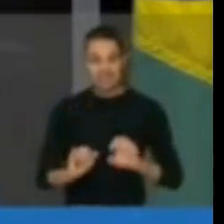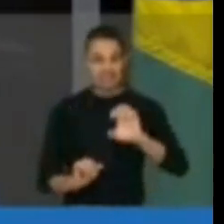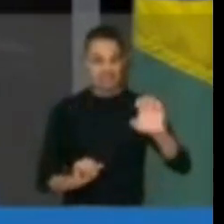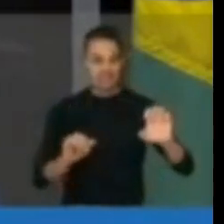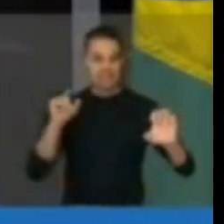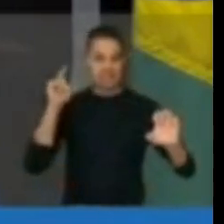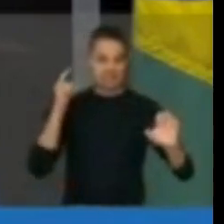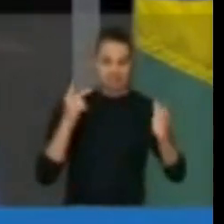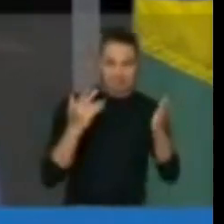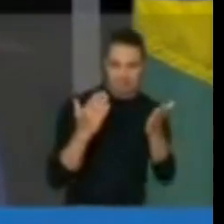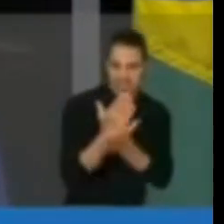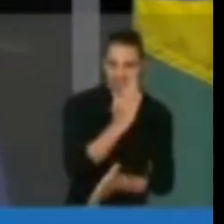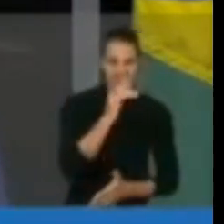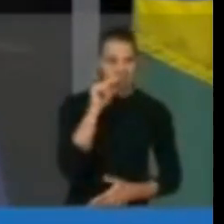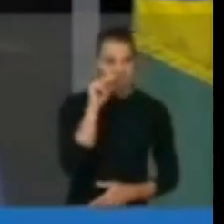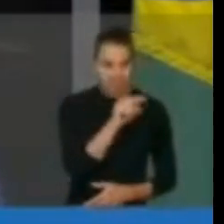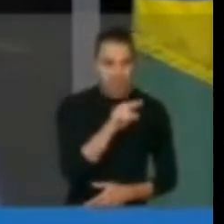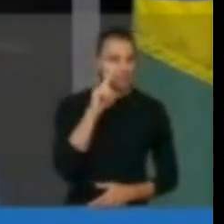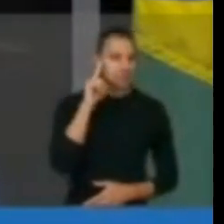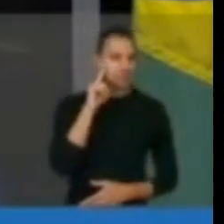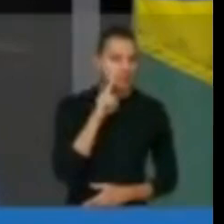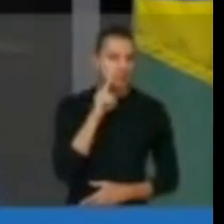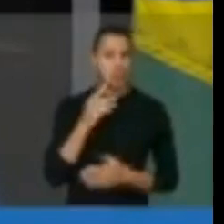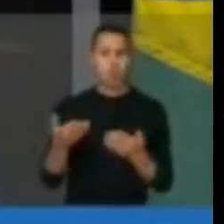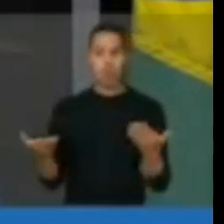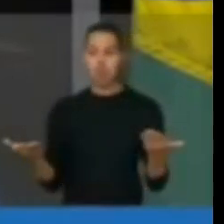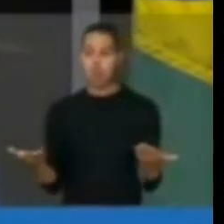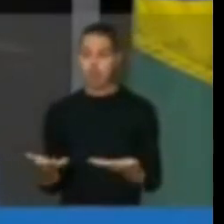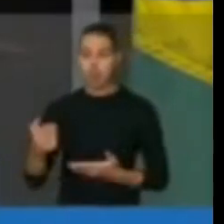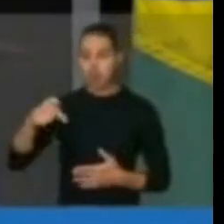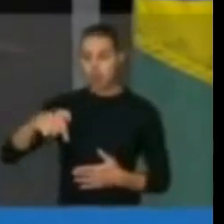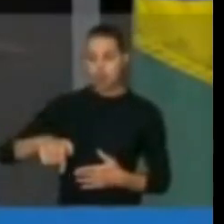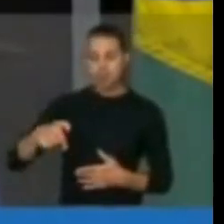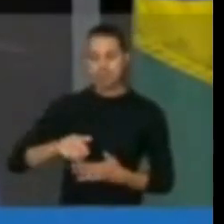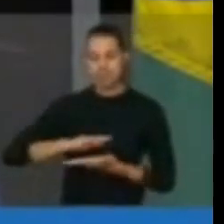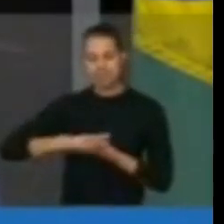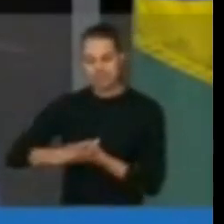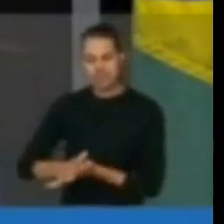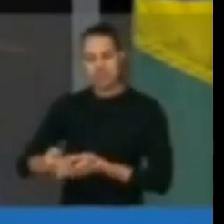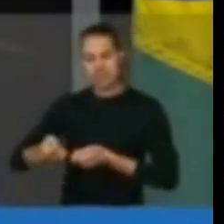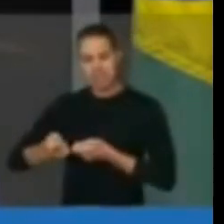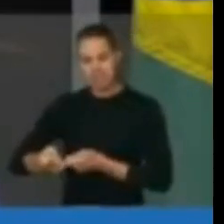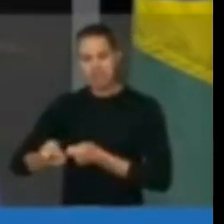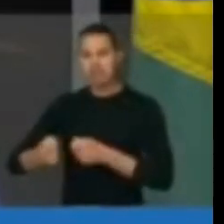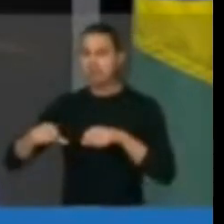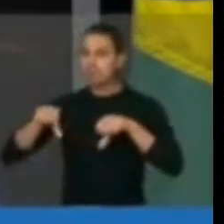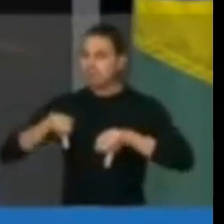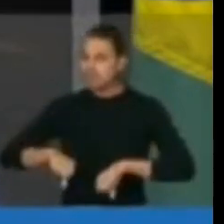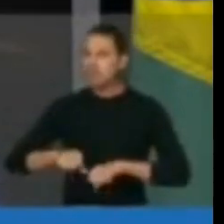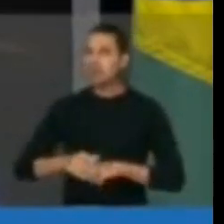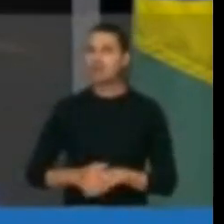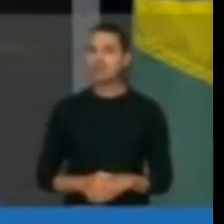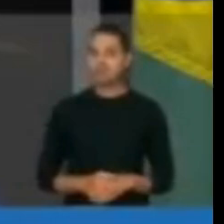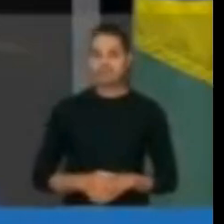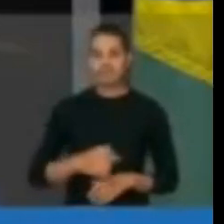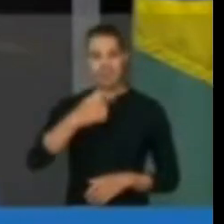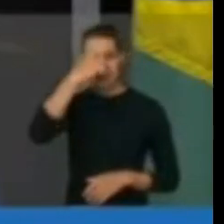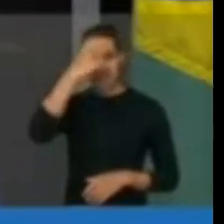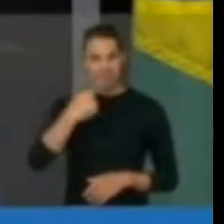Estados Unidos, nós hoje estaríamos sob repressão muito maior, colega Cherini. Eu,